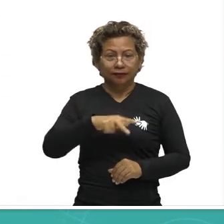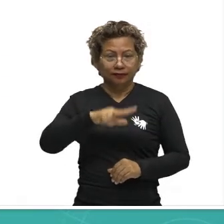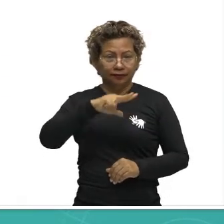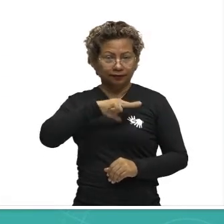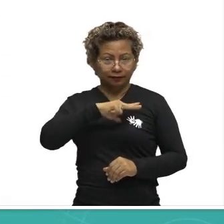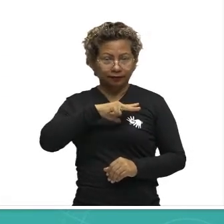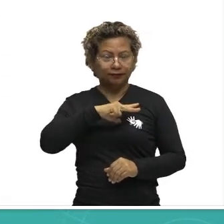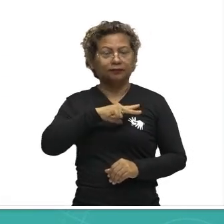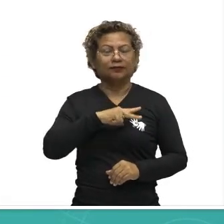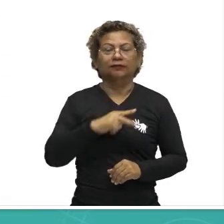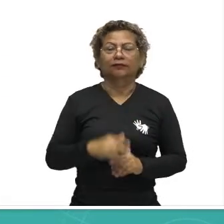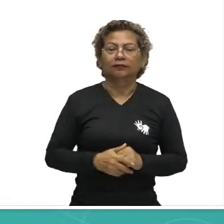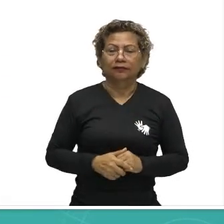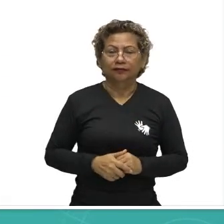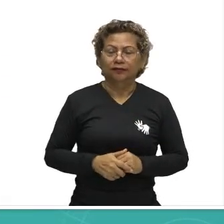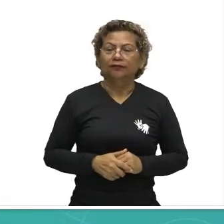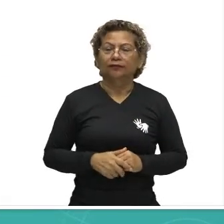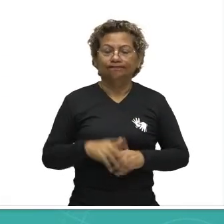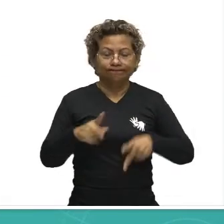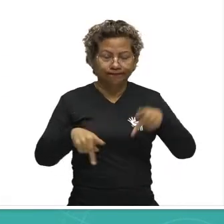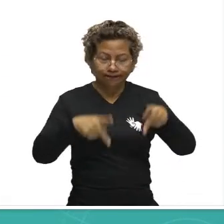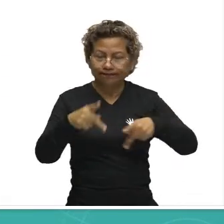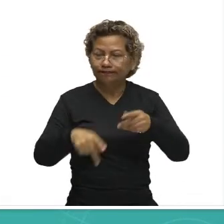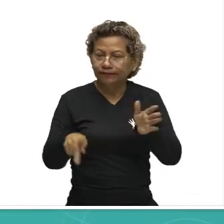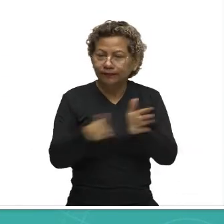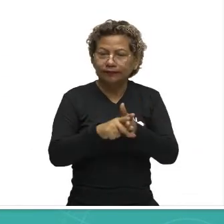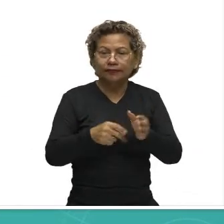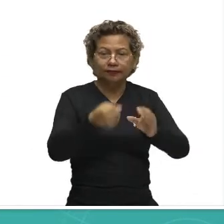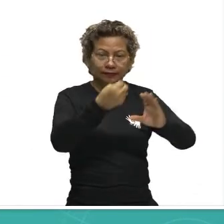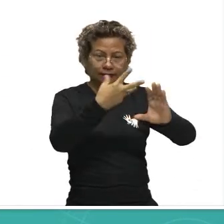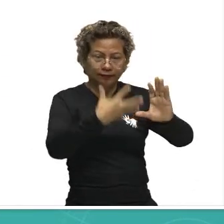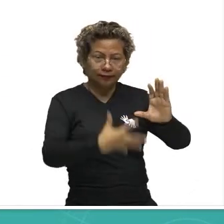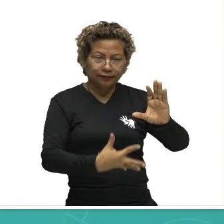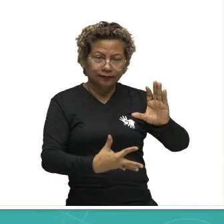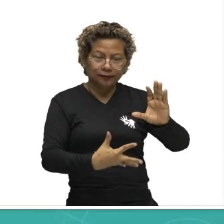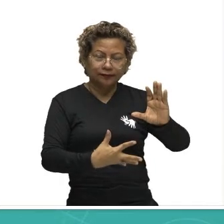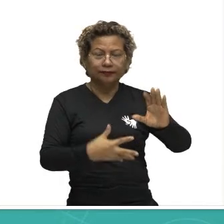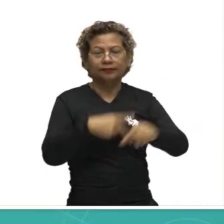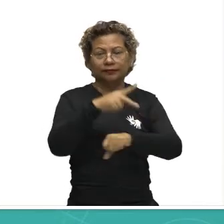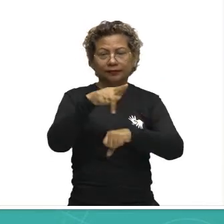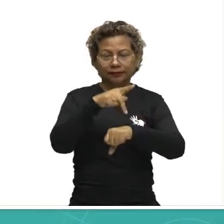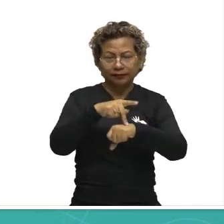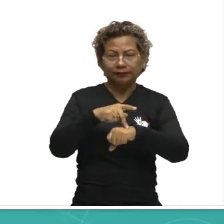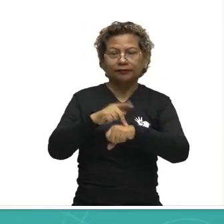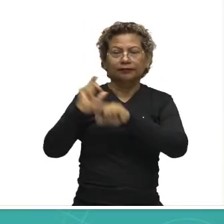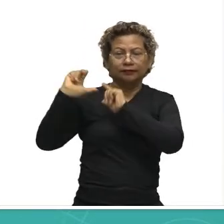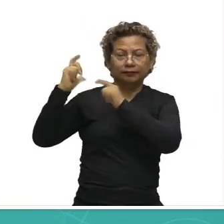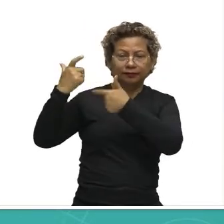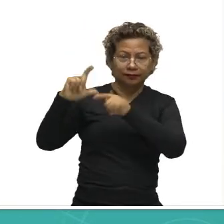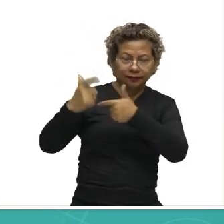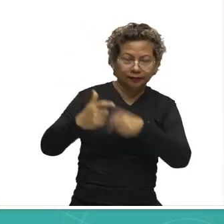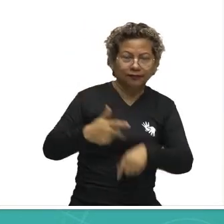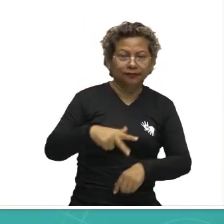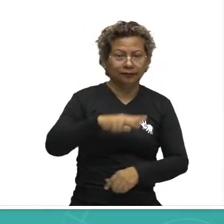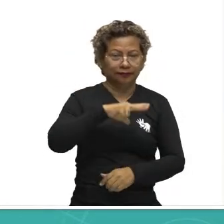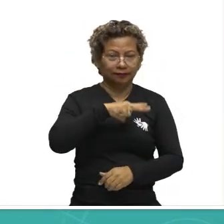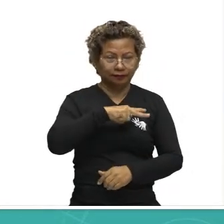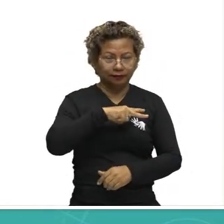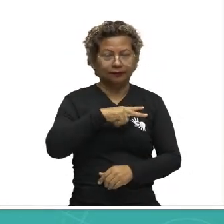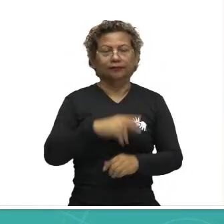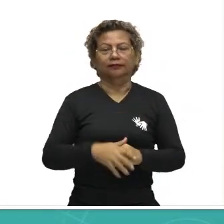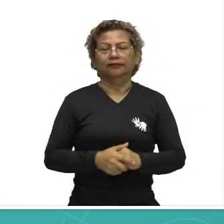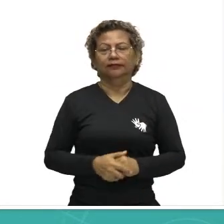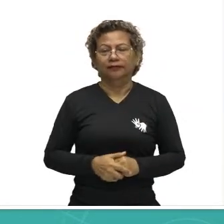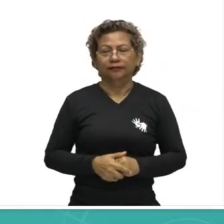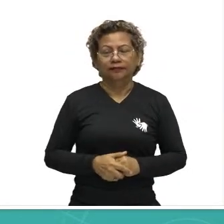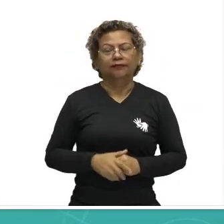uma das mais antigas, populares e características danças tradicionais desse país. Então, ele traz